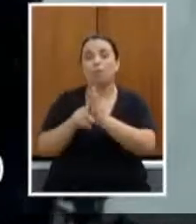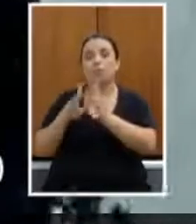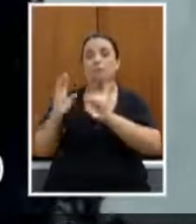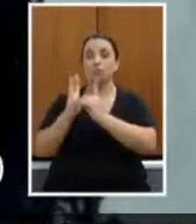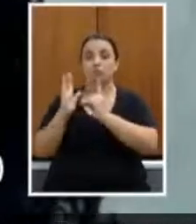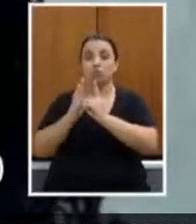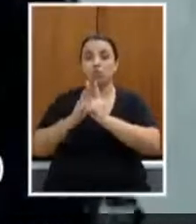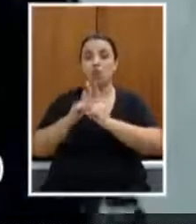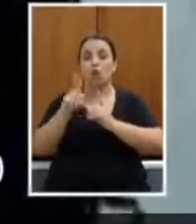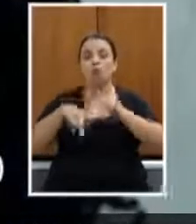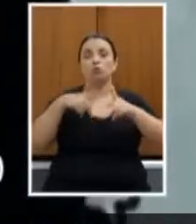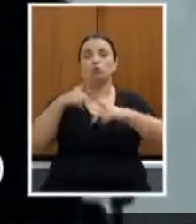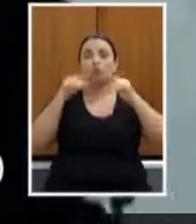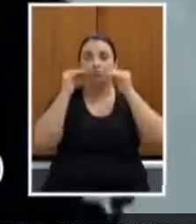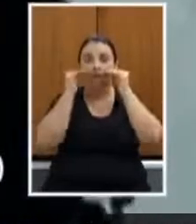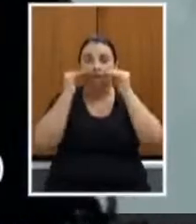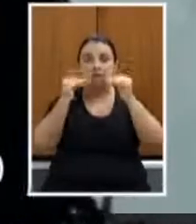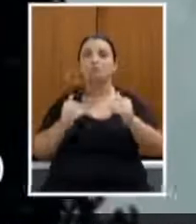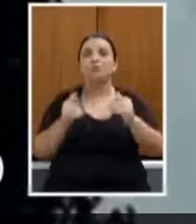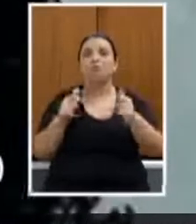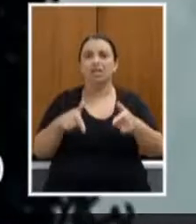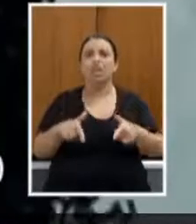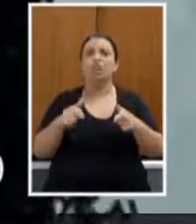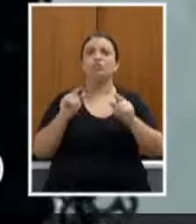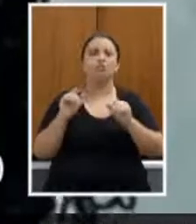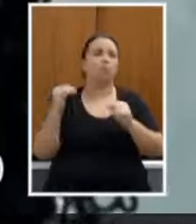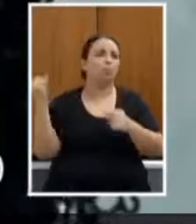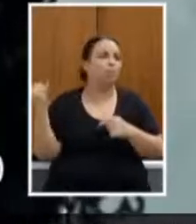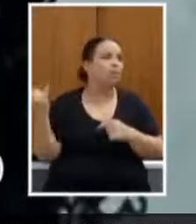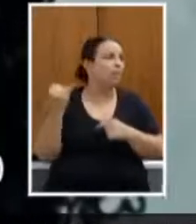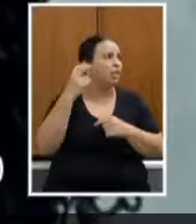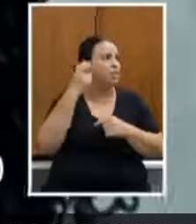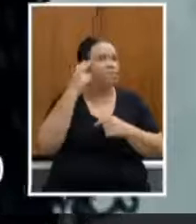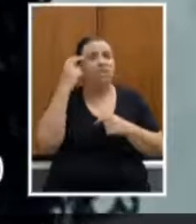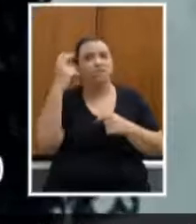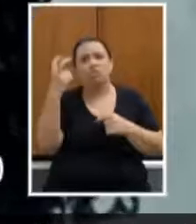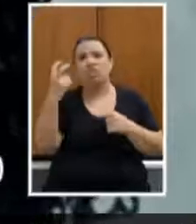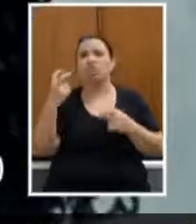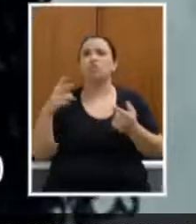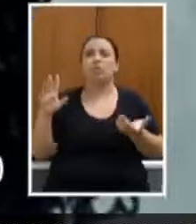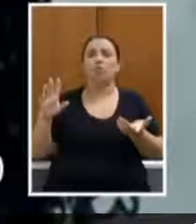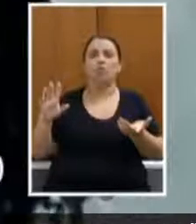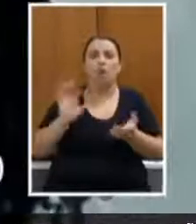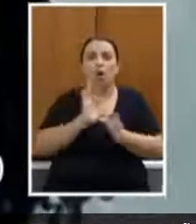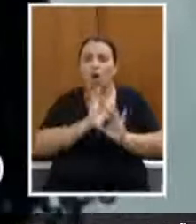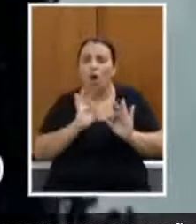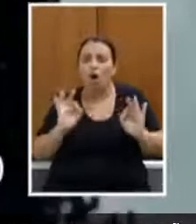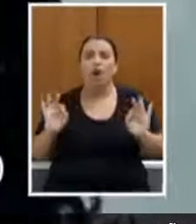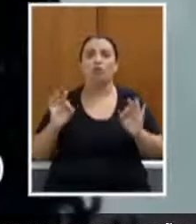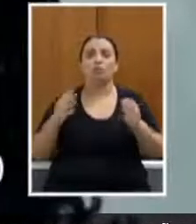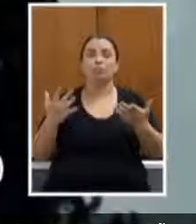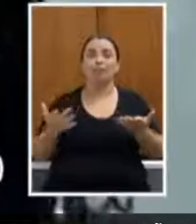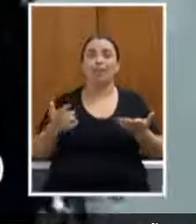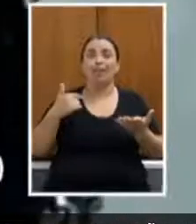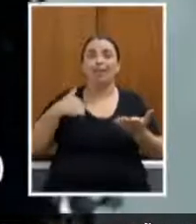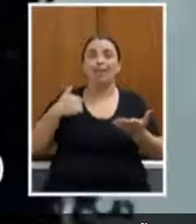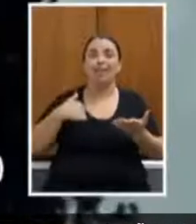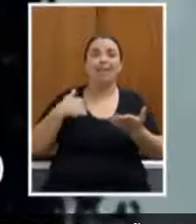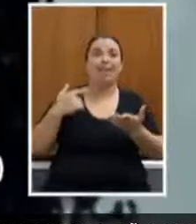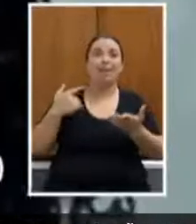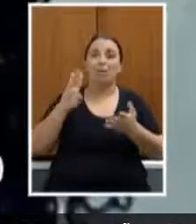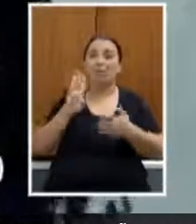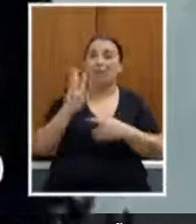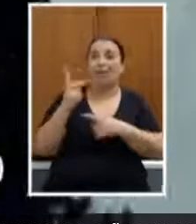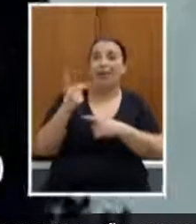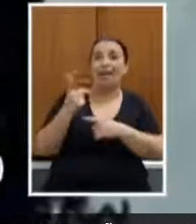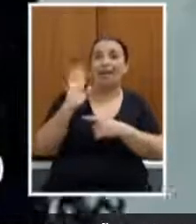essa solução foi muito inteligente, muito frutífera, e nesses 300 anos não tem um